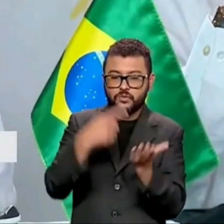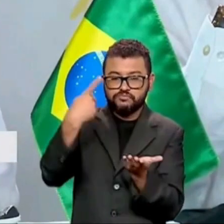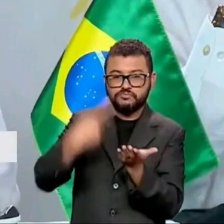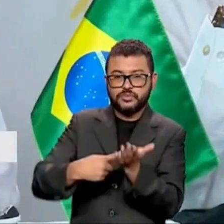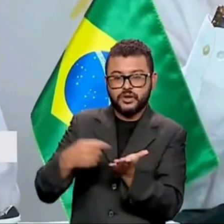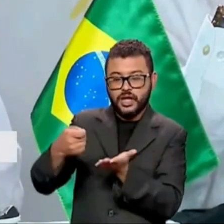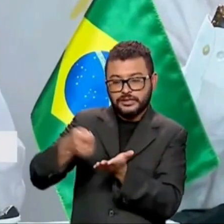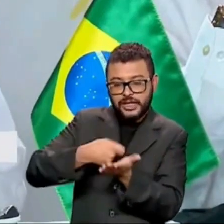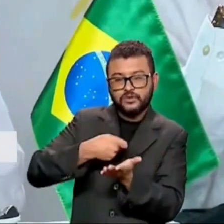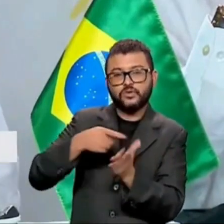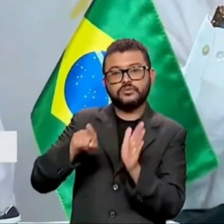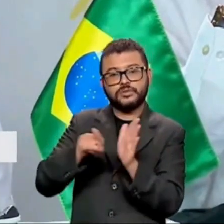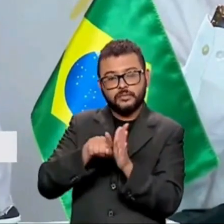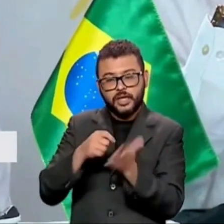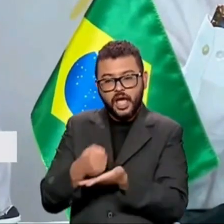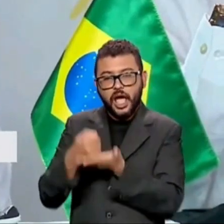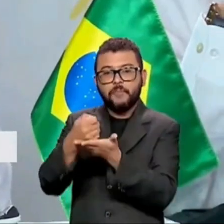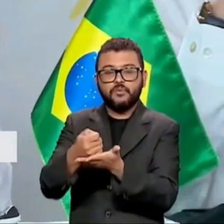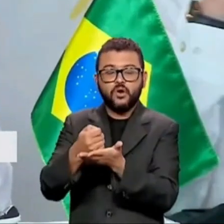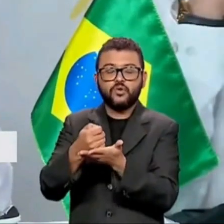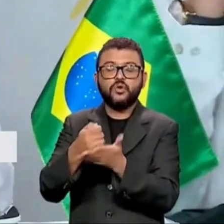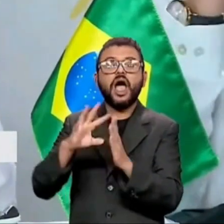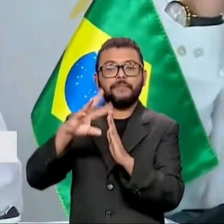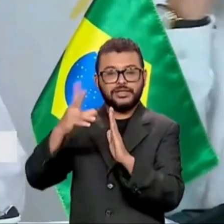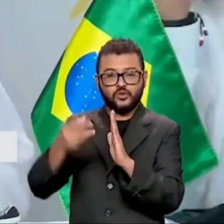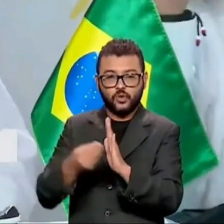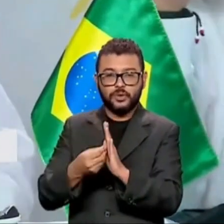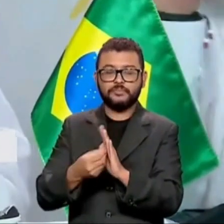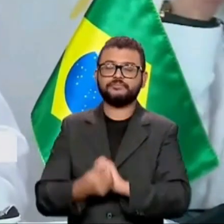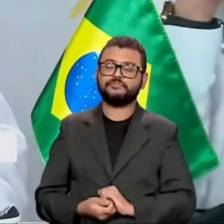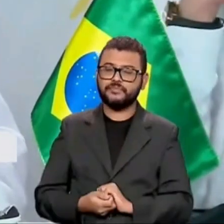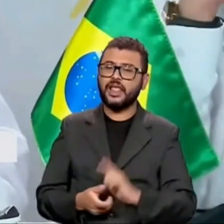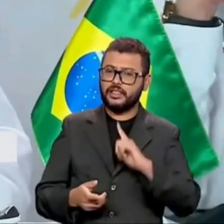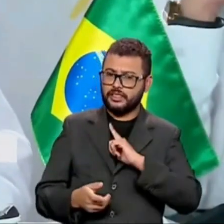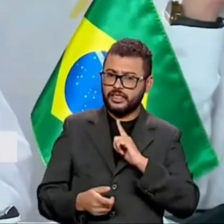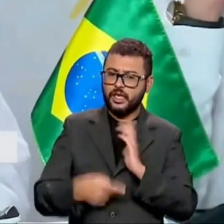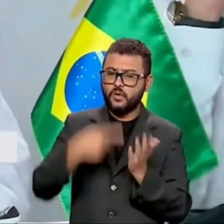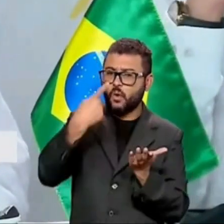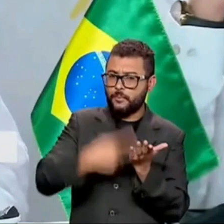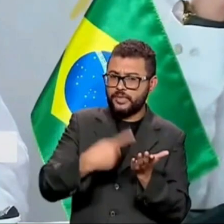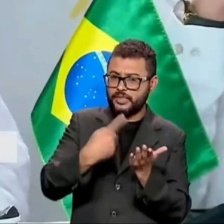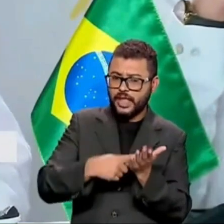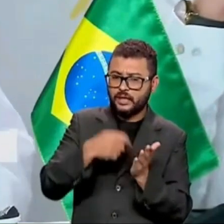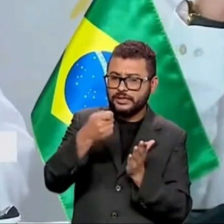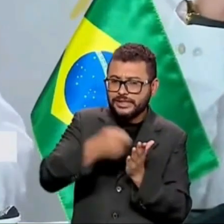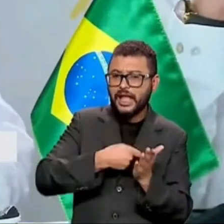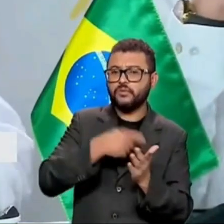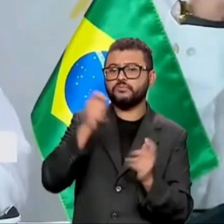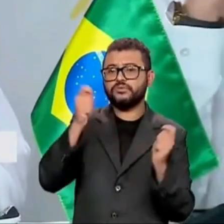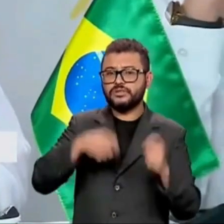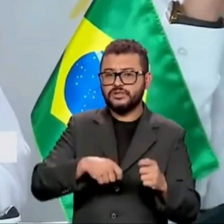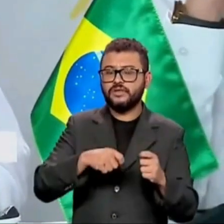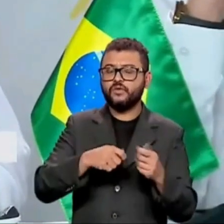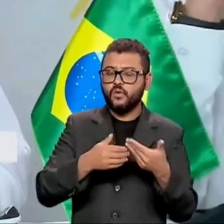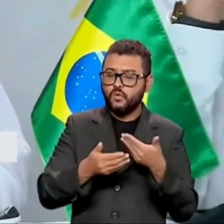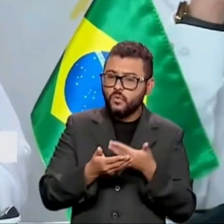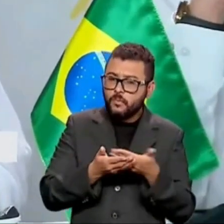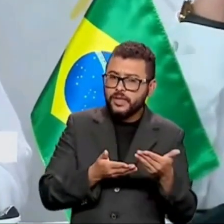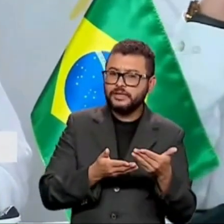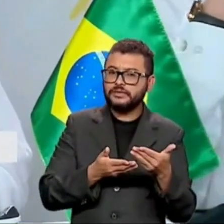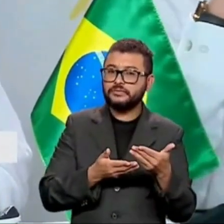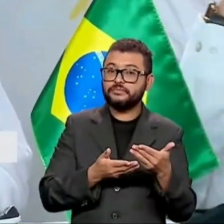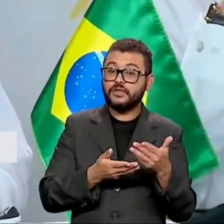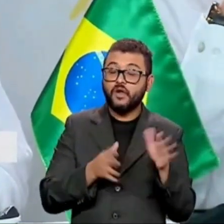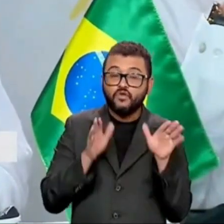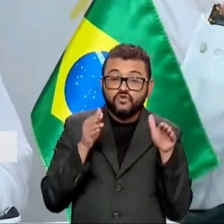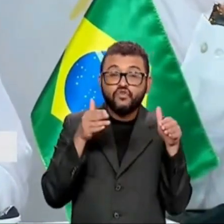assinatura do Tratado de Cooperação Amazônica. O tratado foi uma iniciativa pioneira.